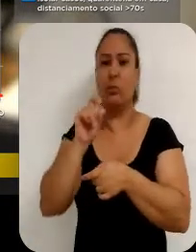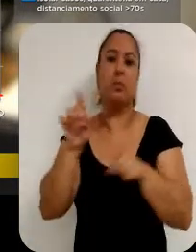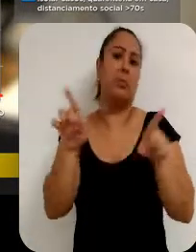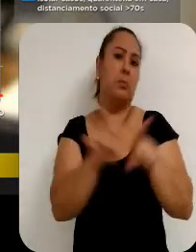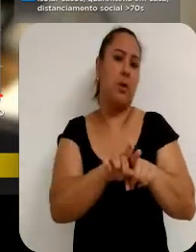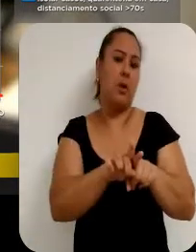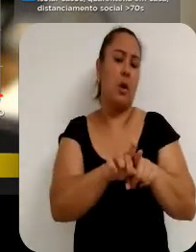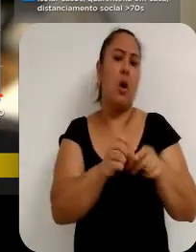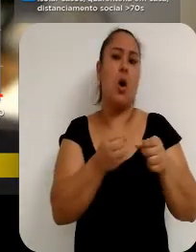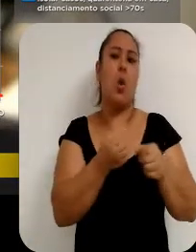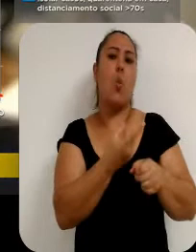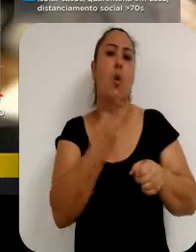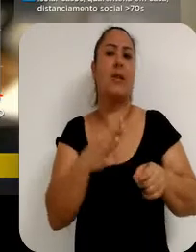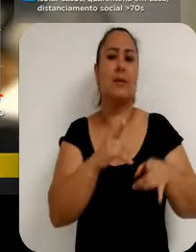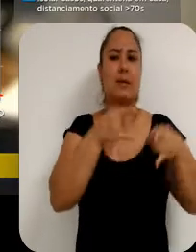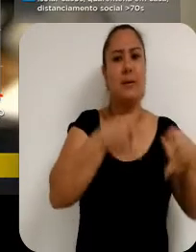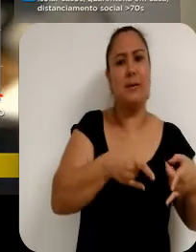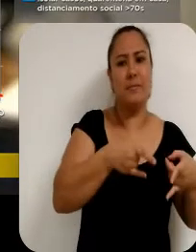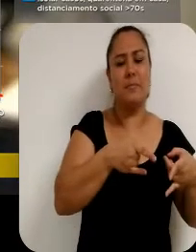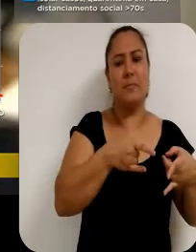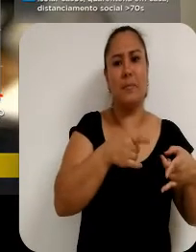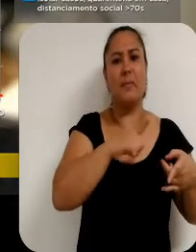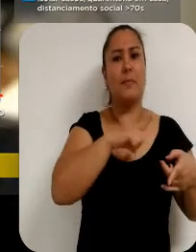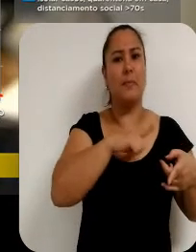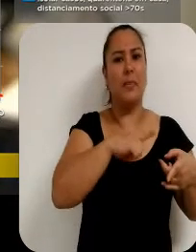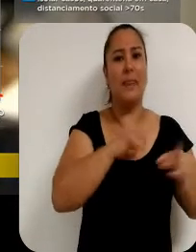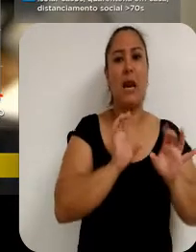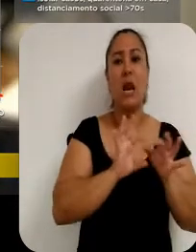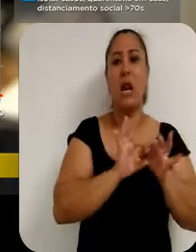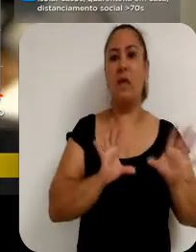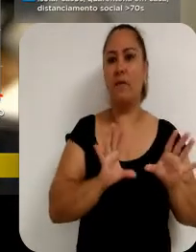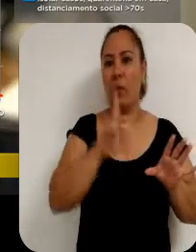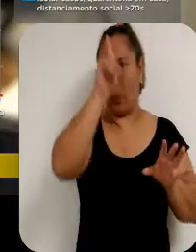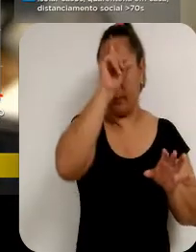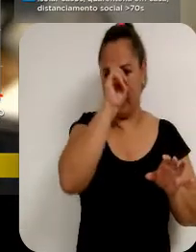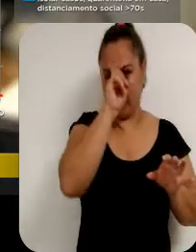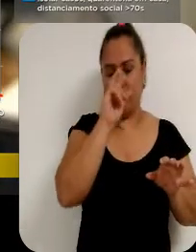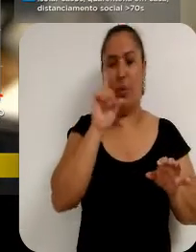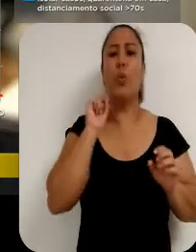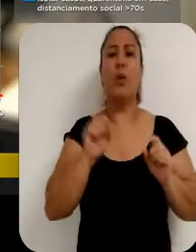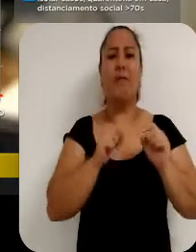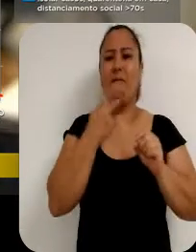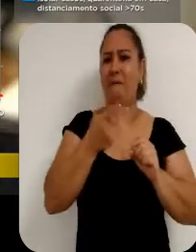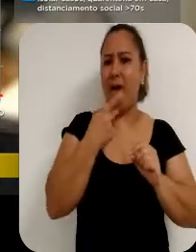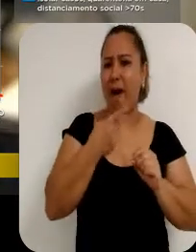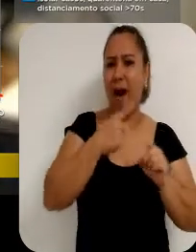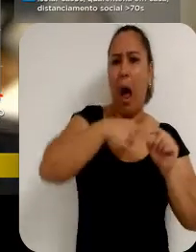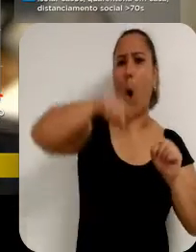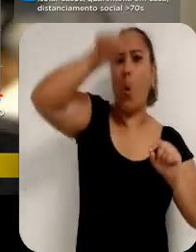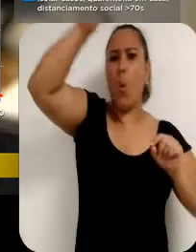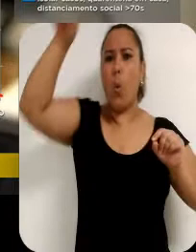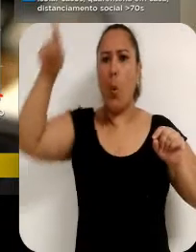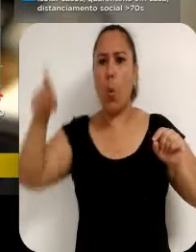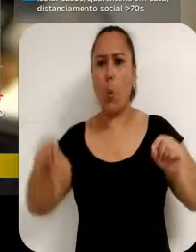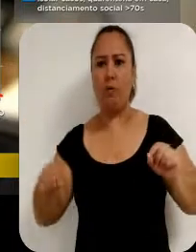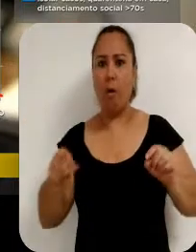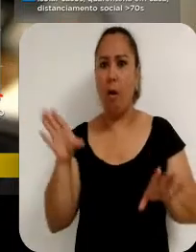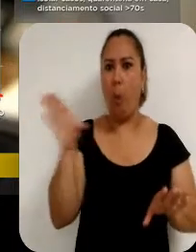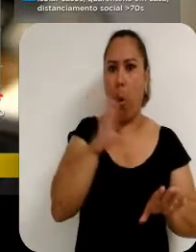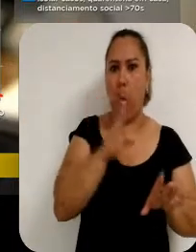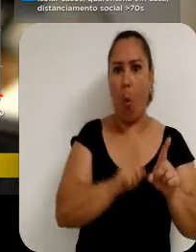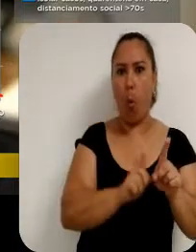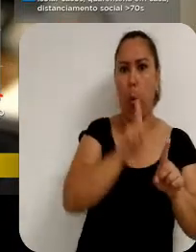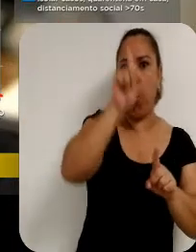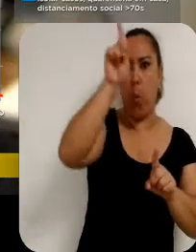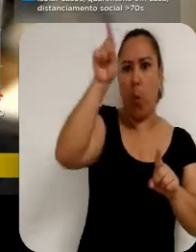achatar a curva? Que a ideia é diminuir o número total de casos ou atrasar os casos para ter tempo do sistema de saúde dar conta